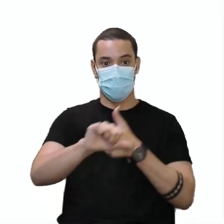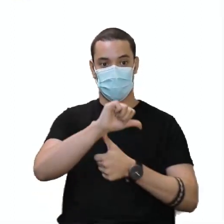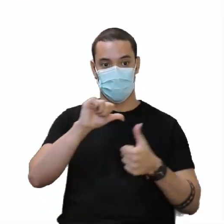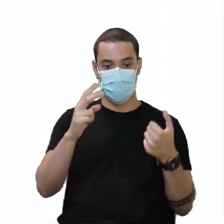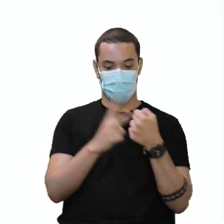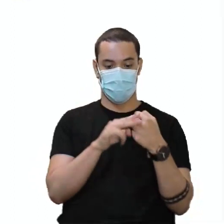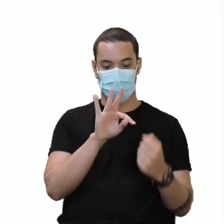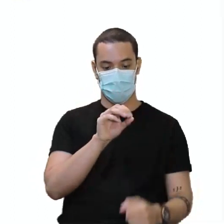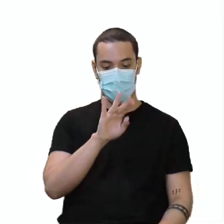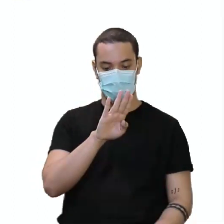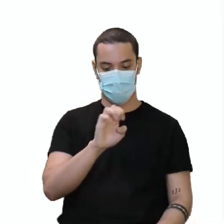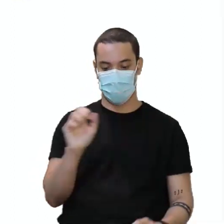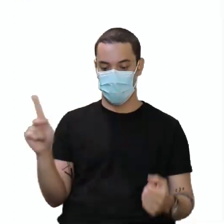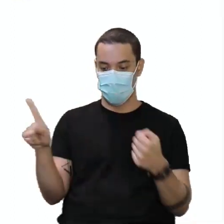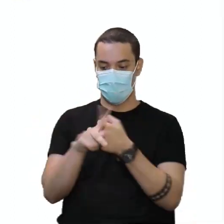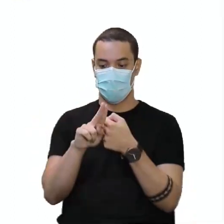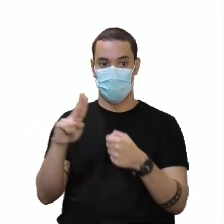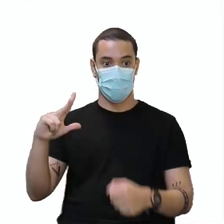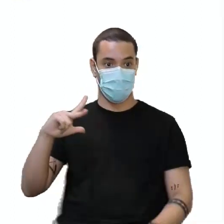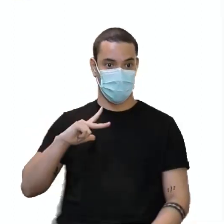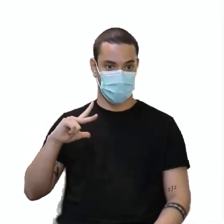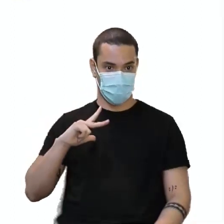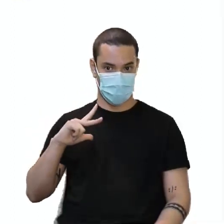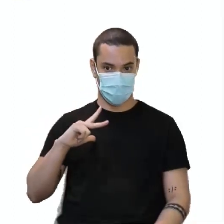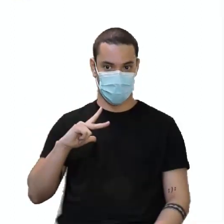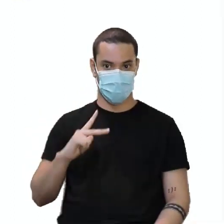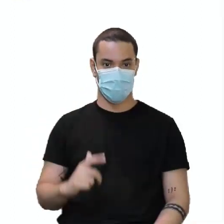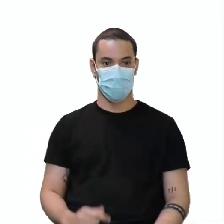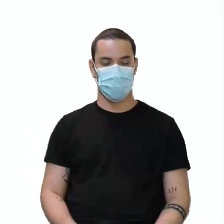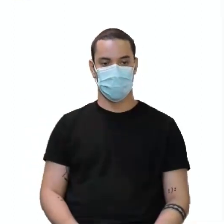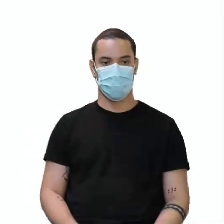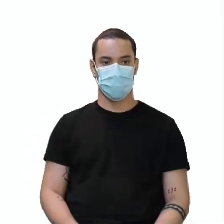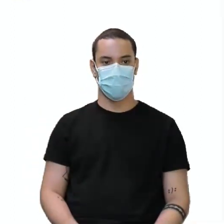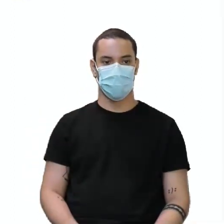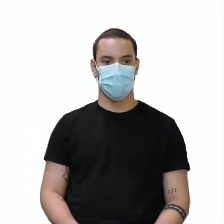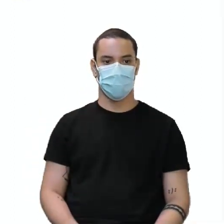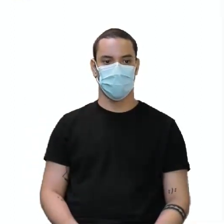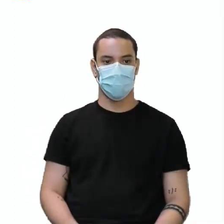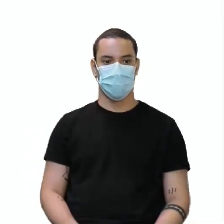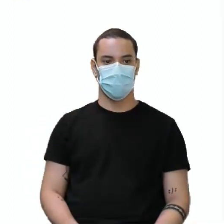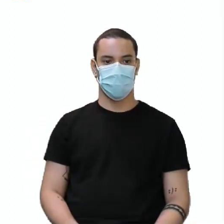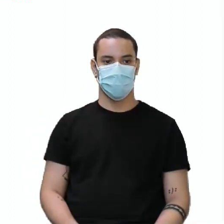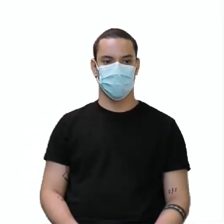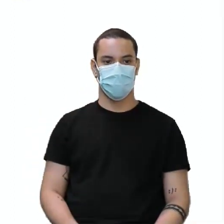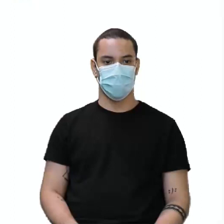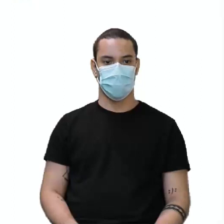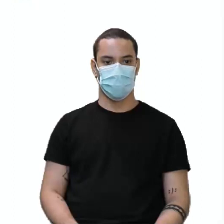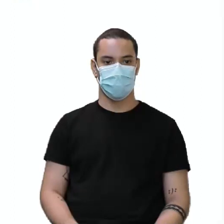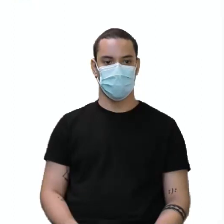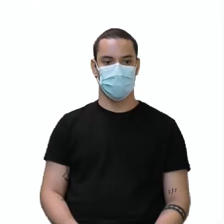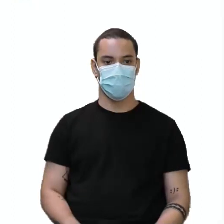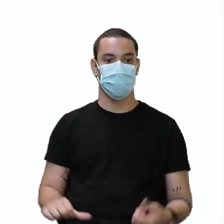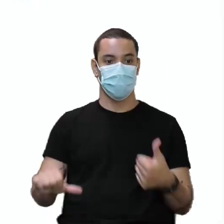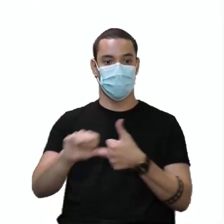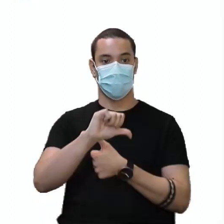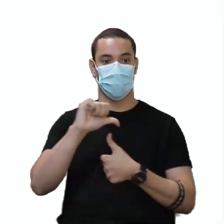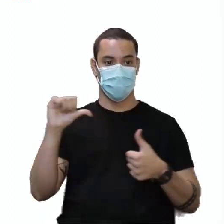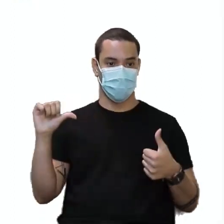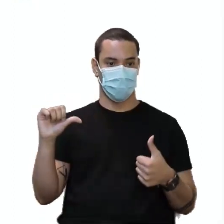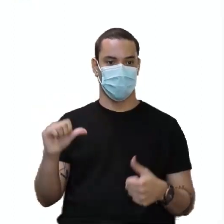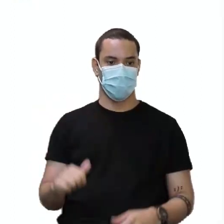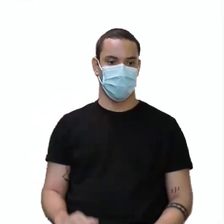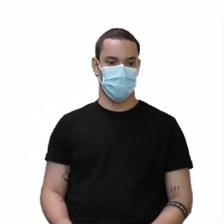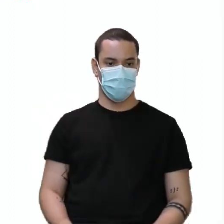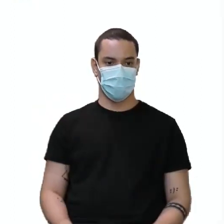O he está aqui, né? Vou trazer ele mais para perto. Na verdade, ele começa aqui. E aí você faz a troca. Trocou de lugar. E aí o que